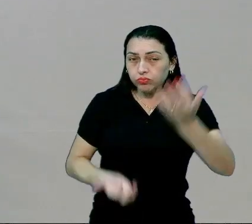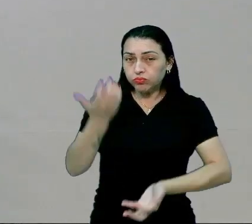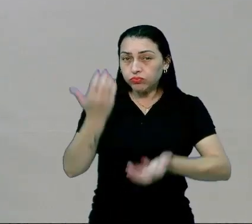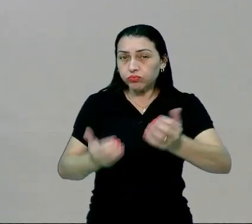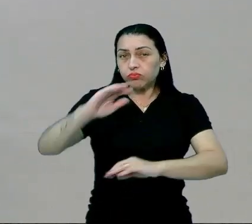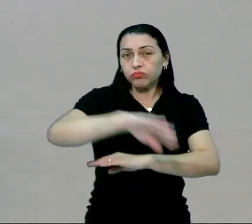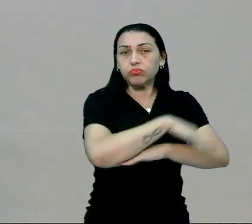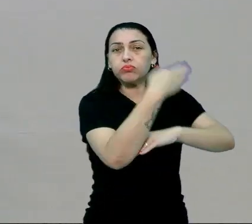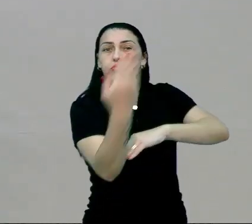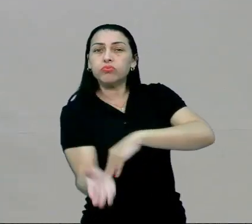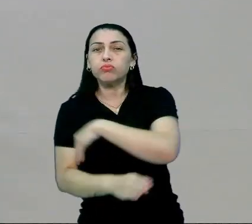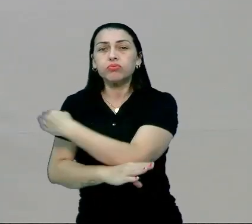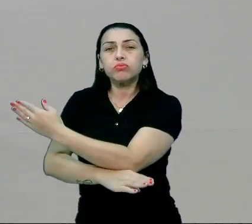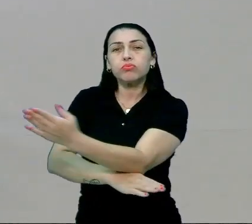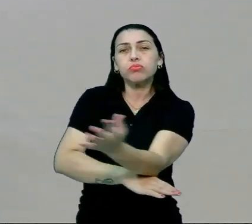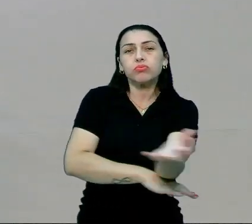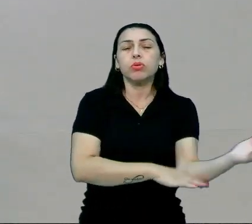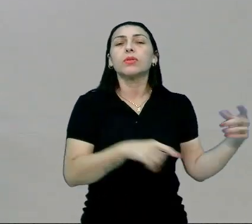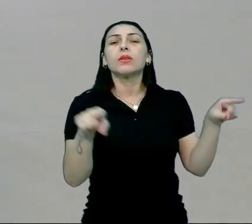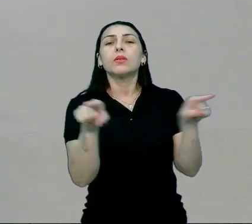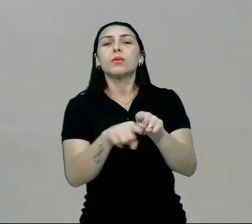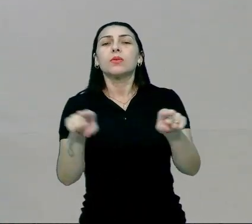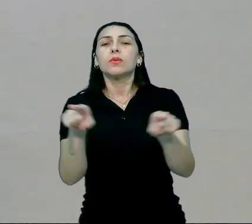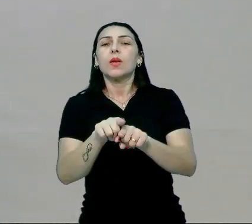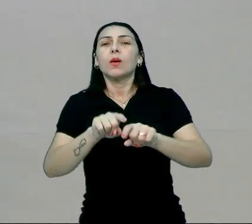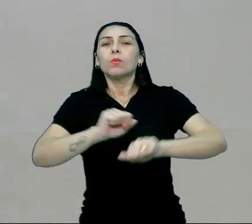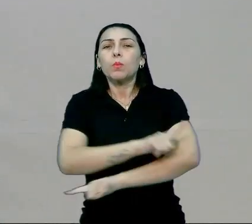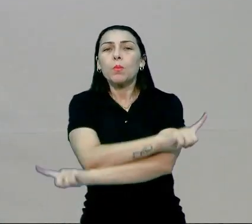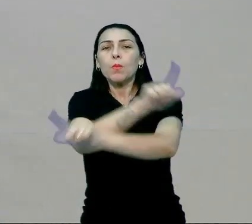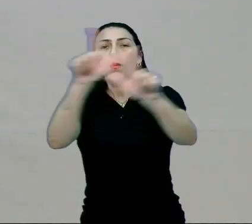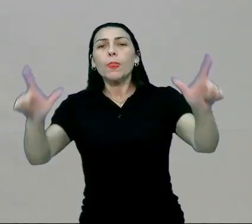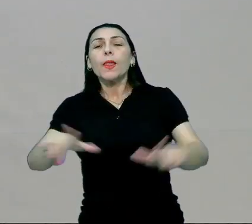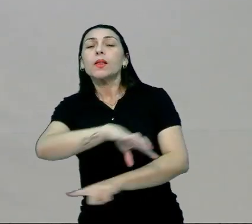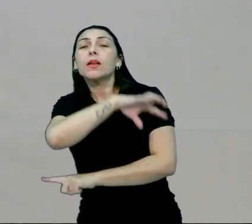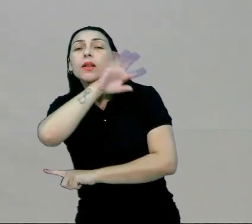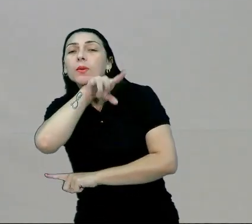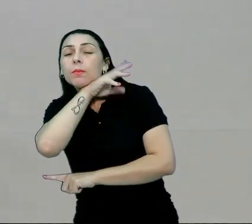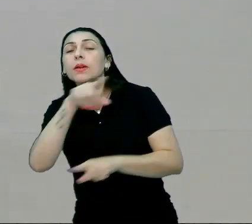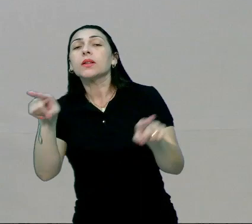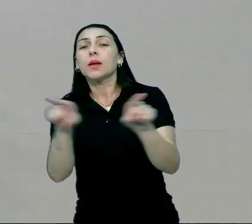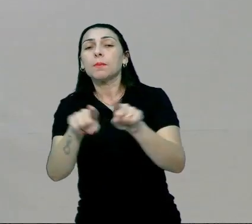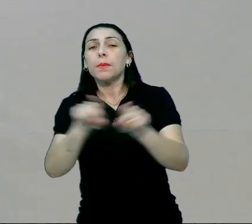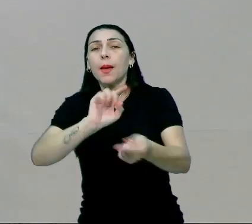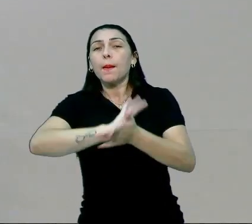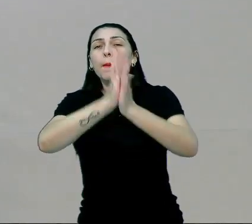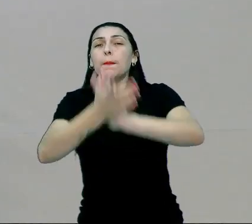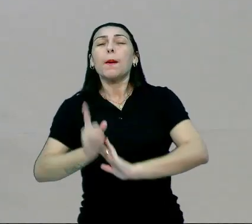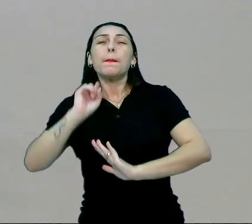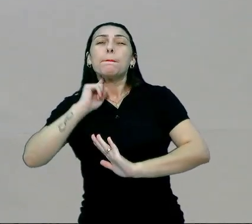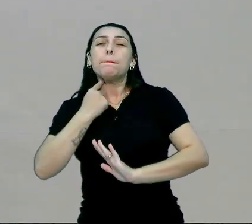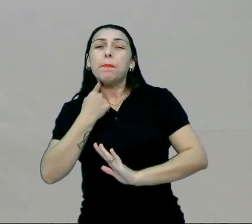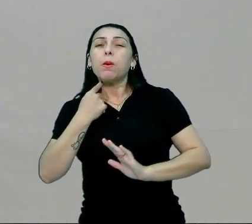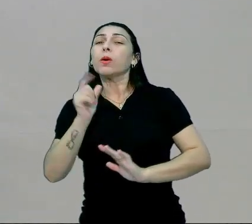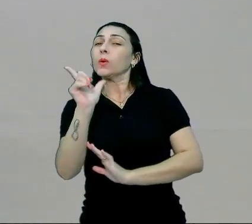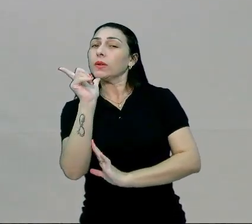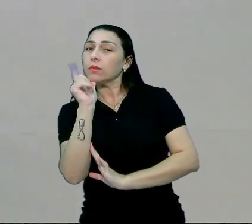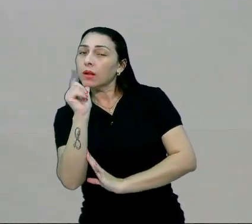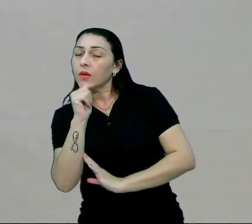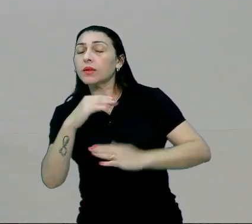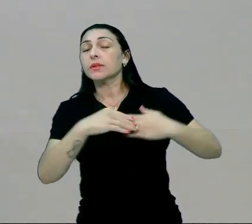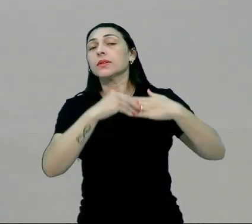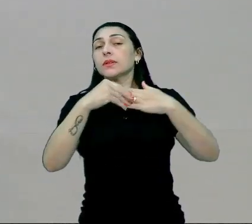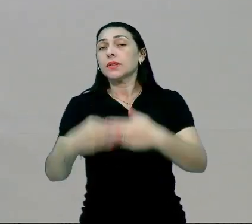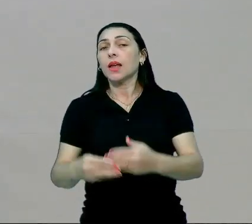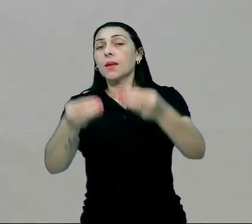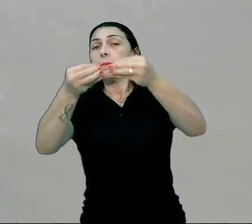a derrubada das florestas, a extinção de espécies animais, a poluição das águas,